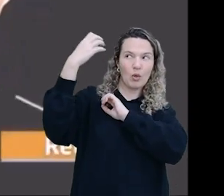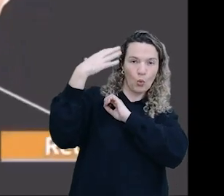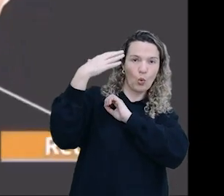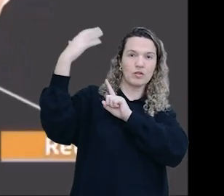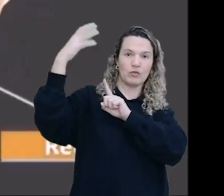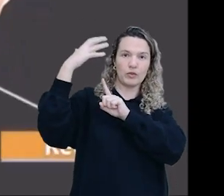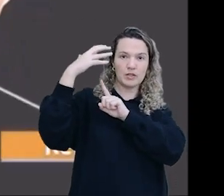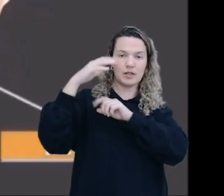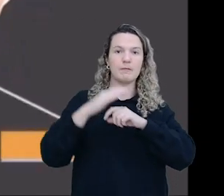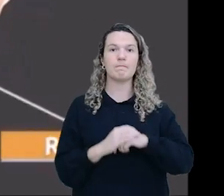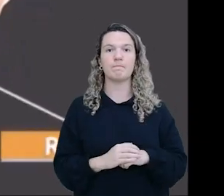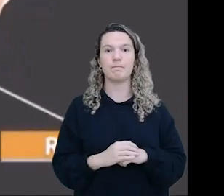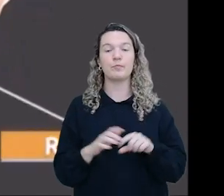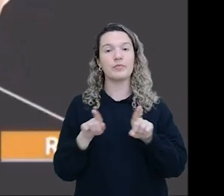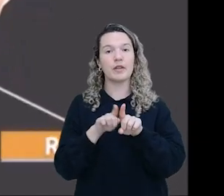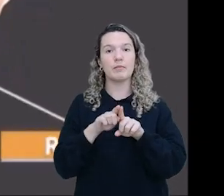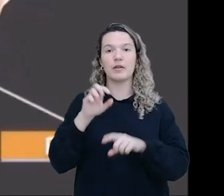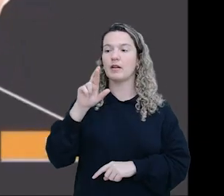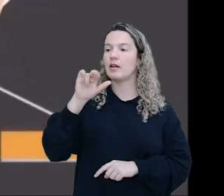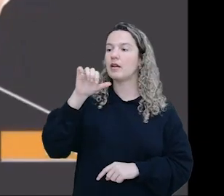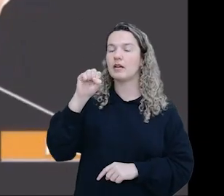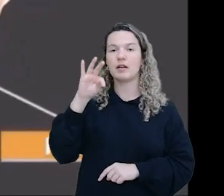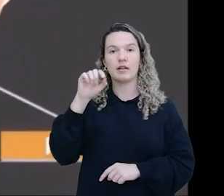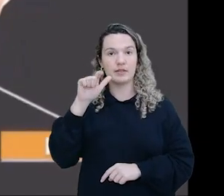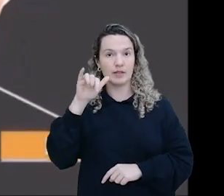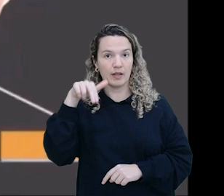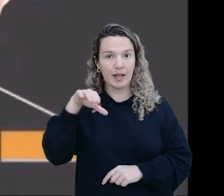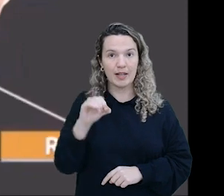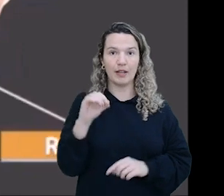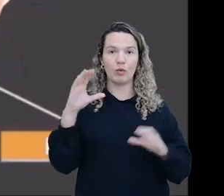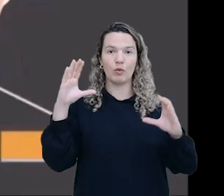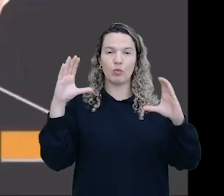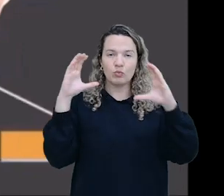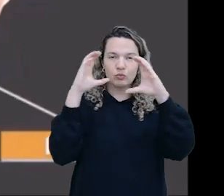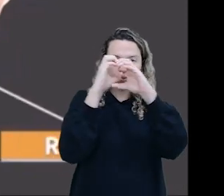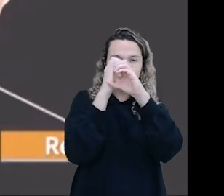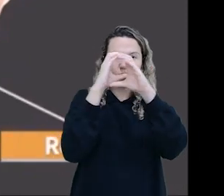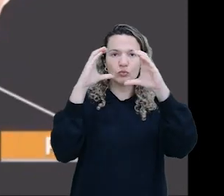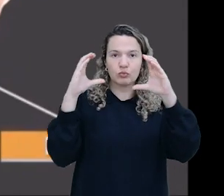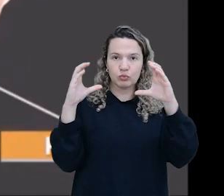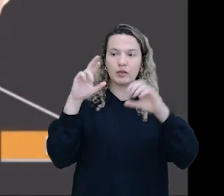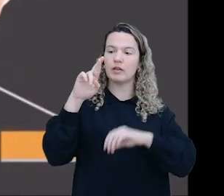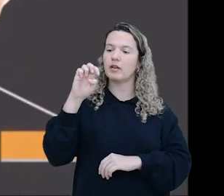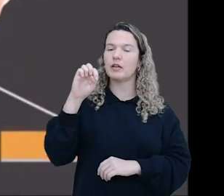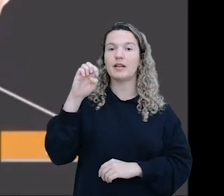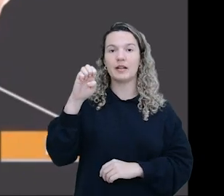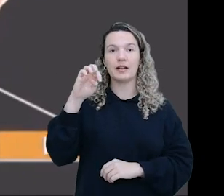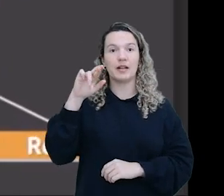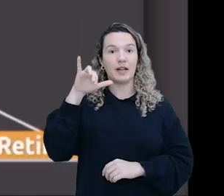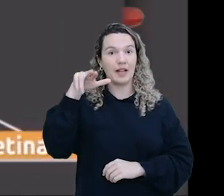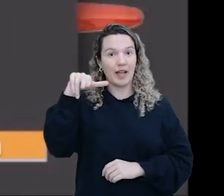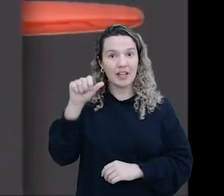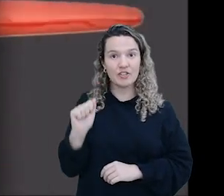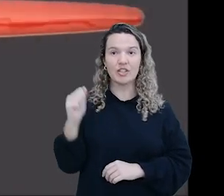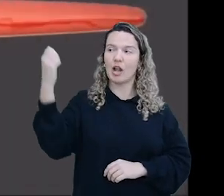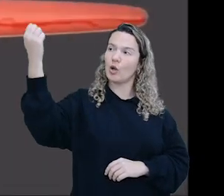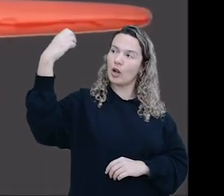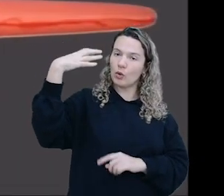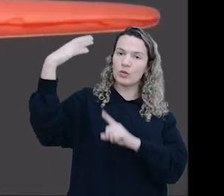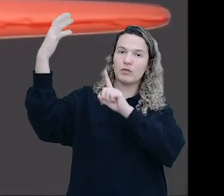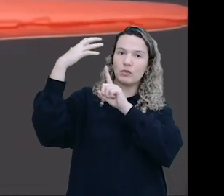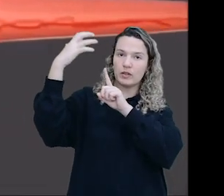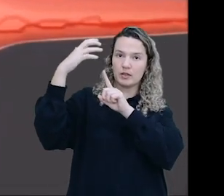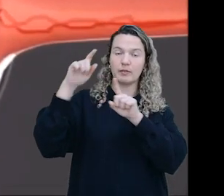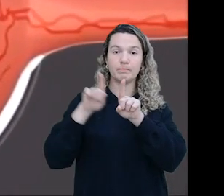claridade, o cristalino, que auxilia no foco da visão, e a retina, que apresenta milhões de células sensíveis à